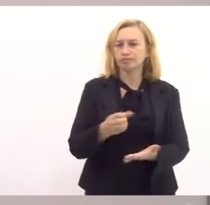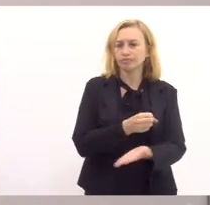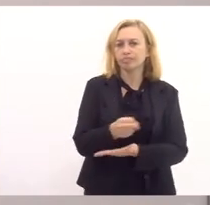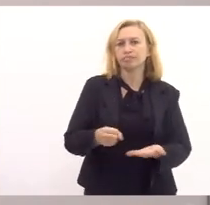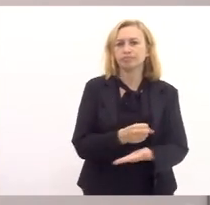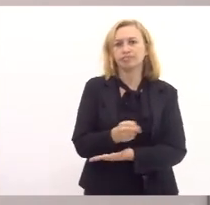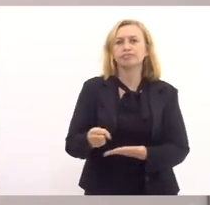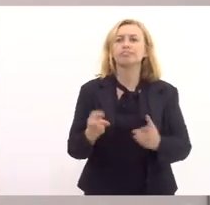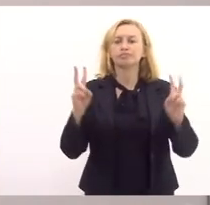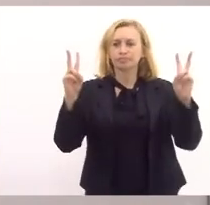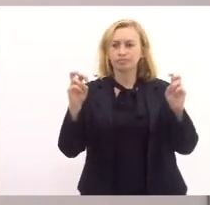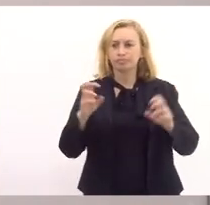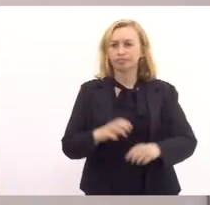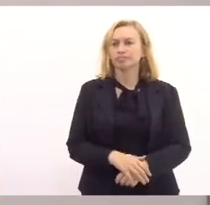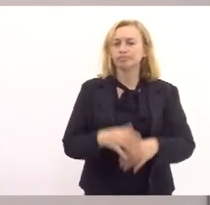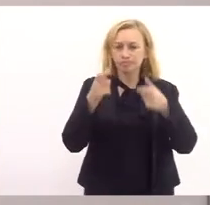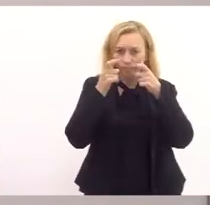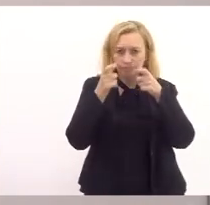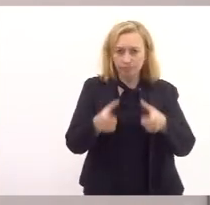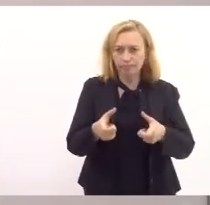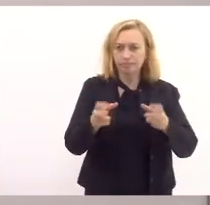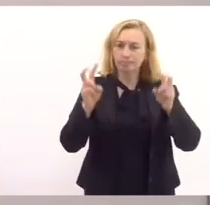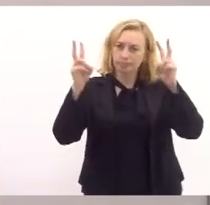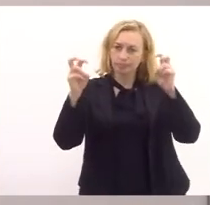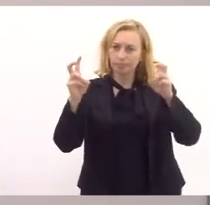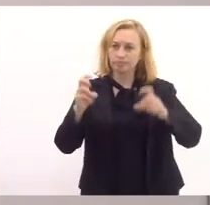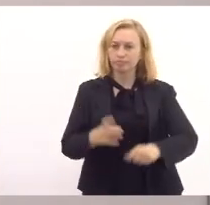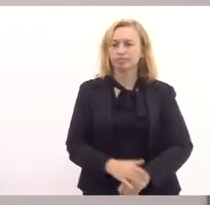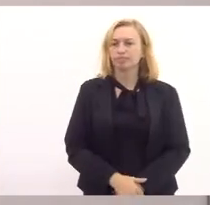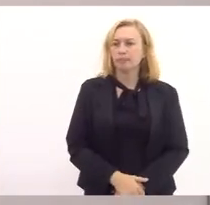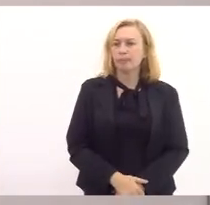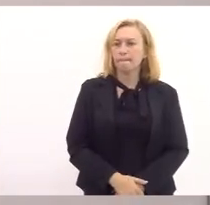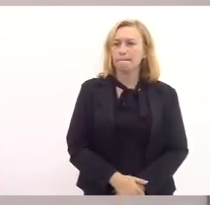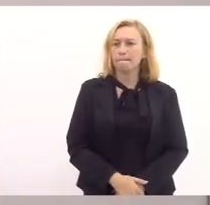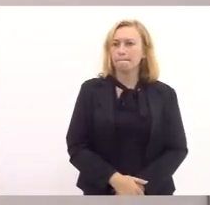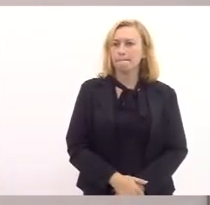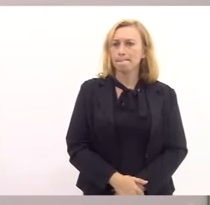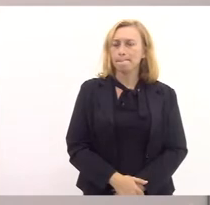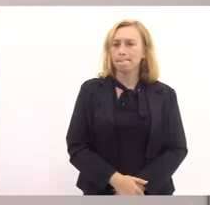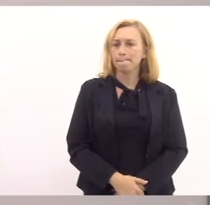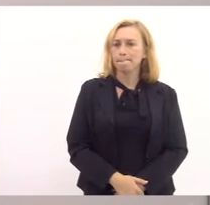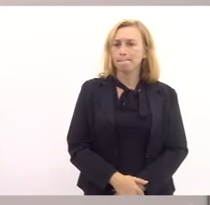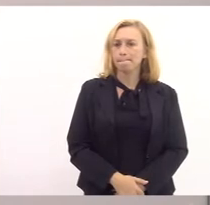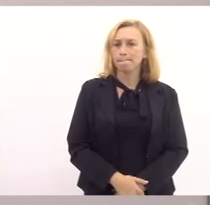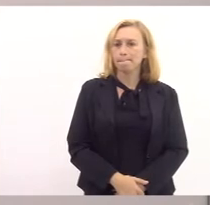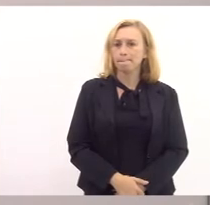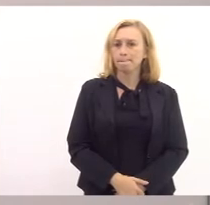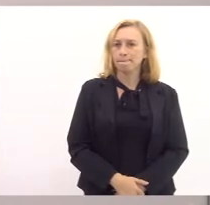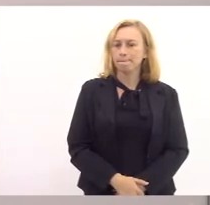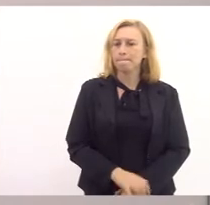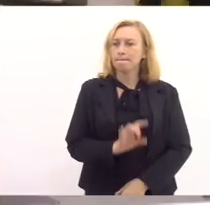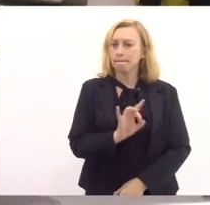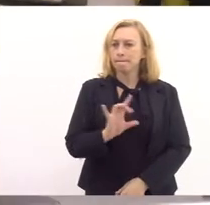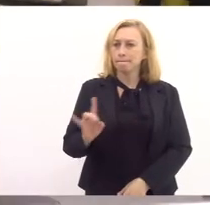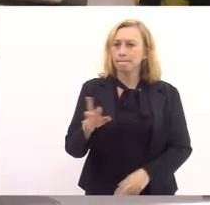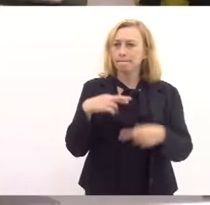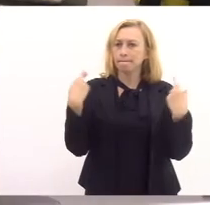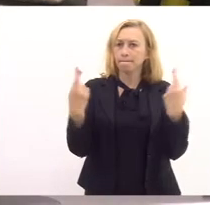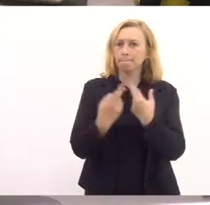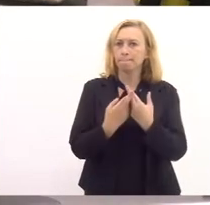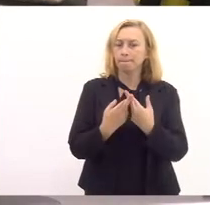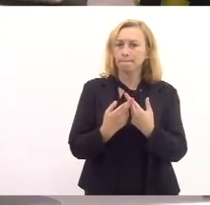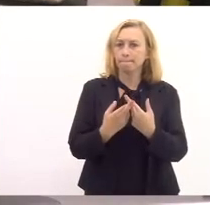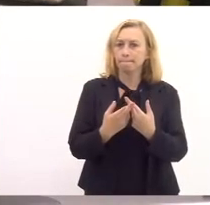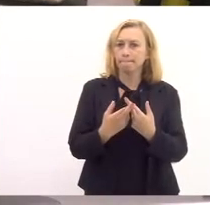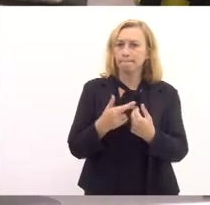a atenção para esses fatos, porque a cada reunião que a senhora